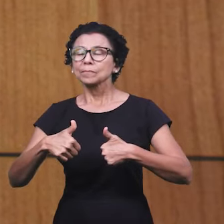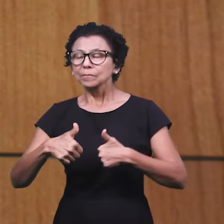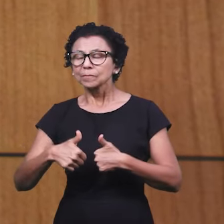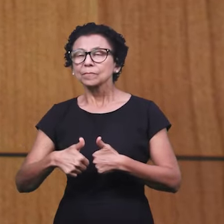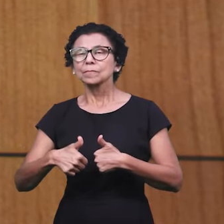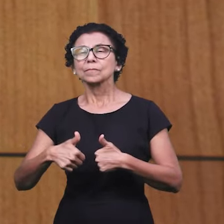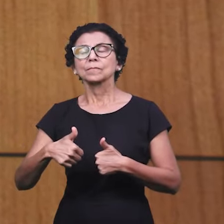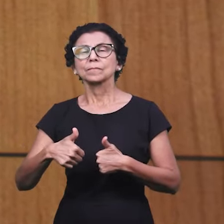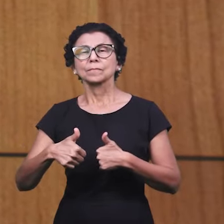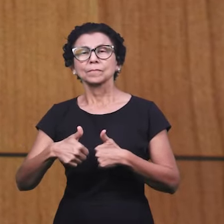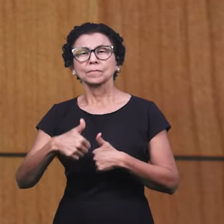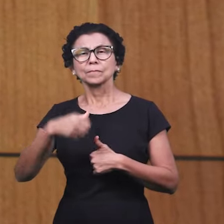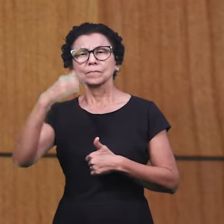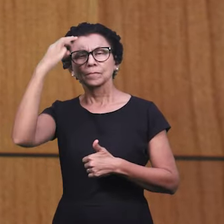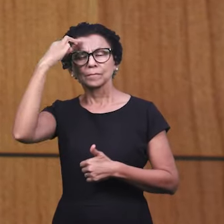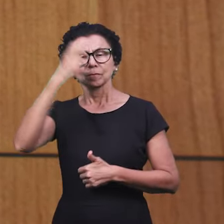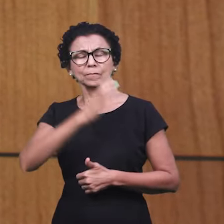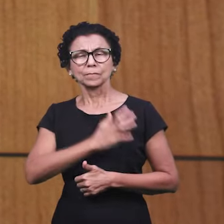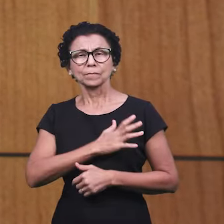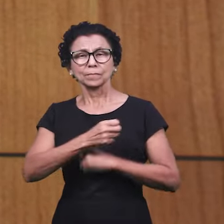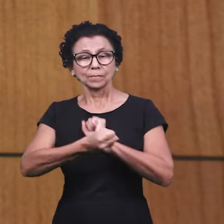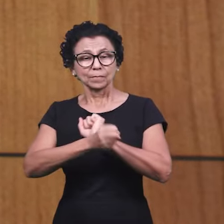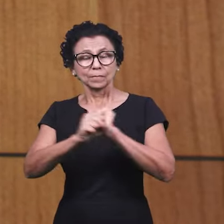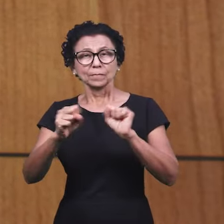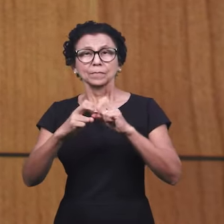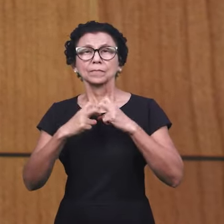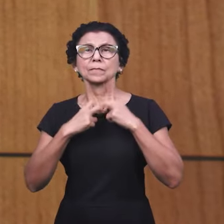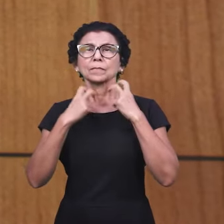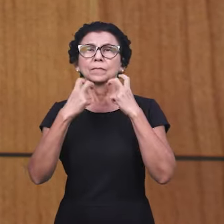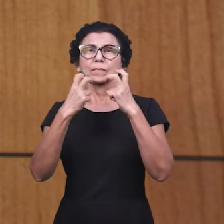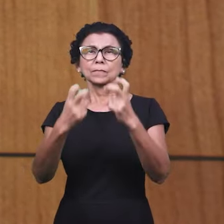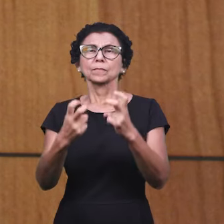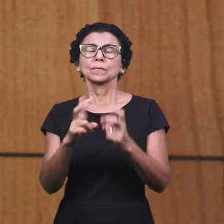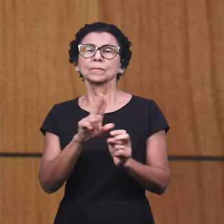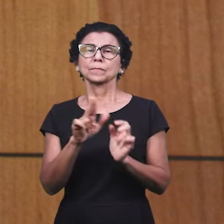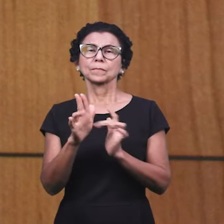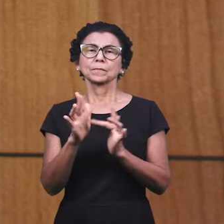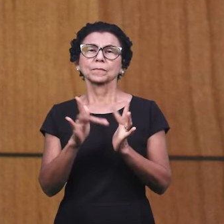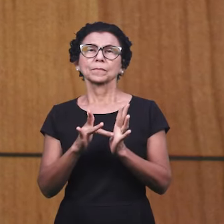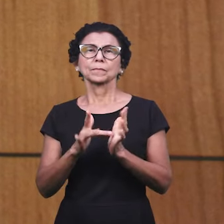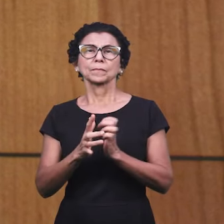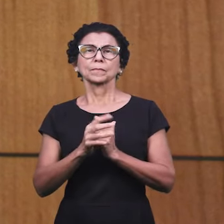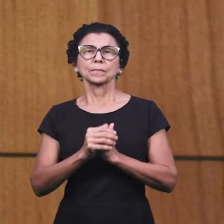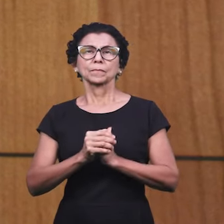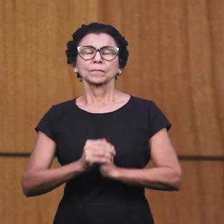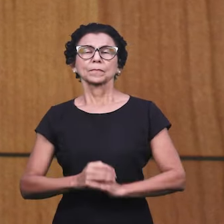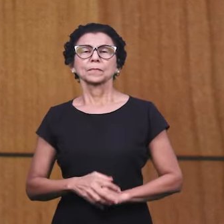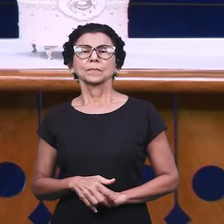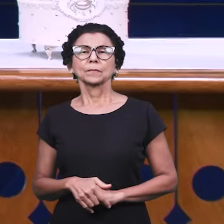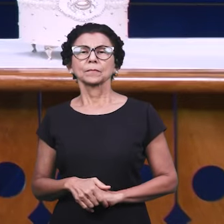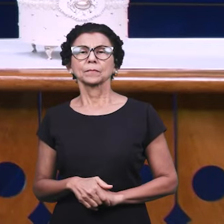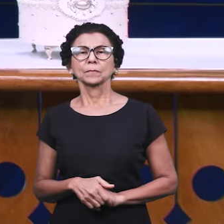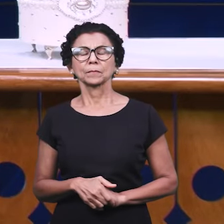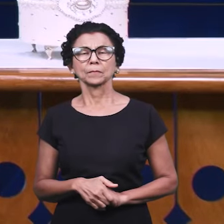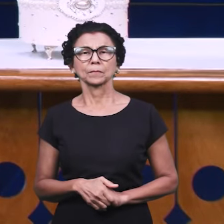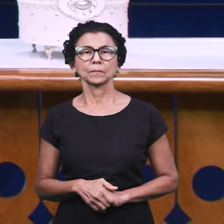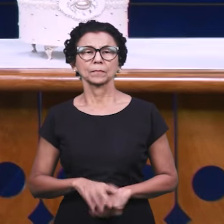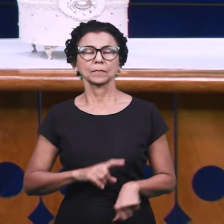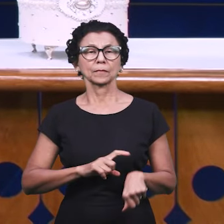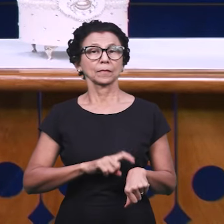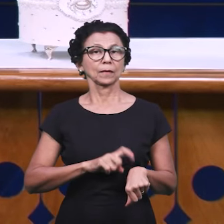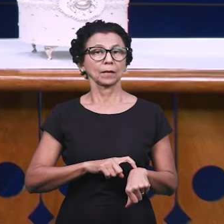nos corações, tantos quanto assistir este culto. Nós clamamos e oramos no nome do Senhor Jesus. Amém, Senhor. Nesse instante,